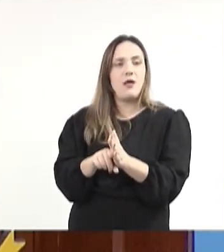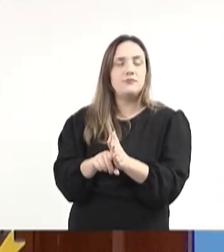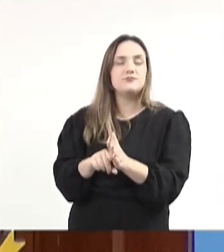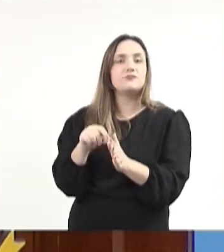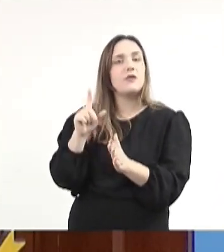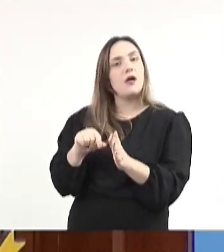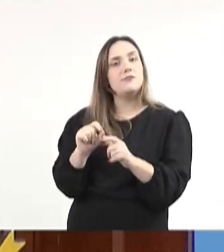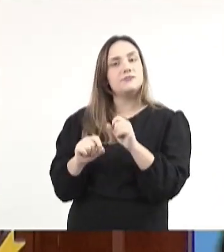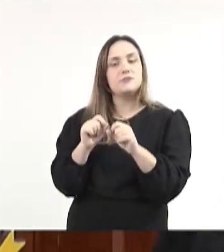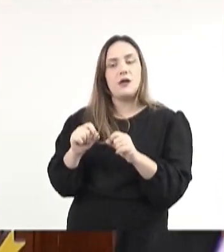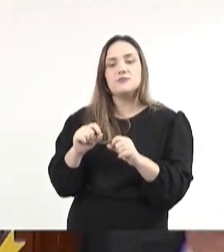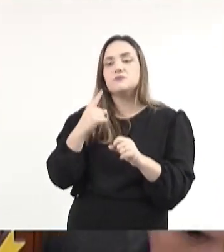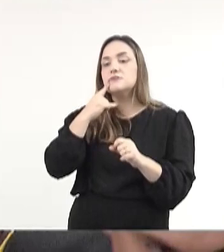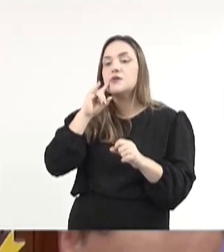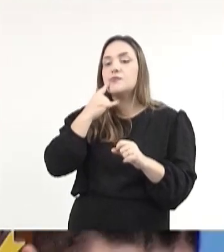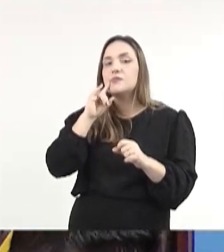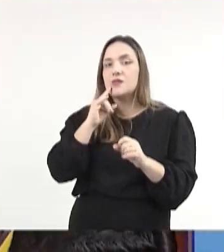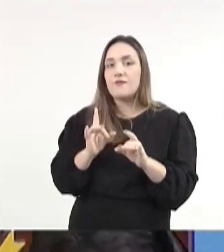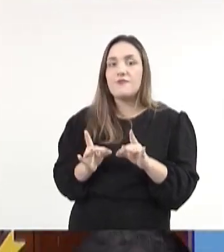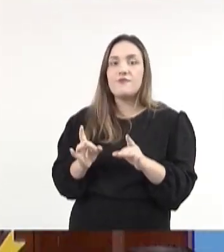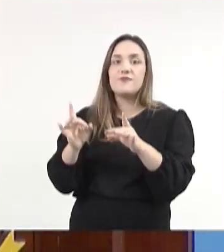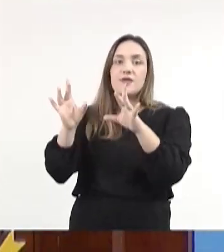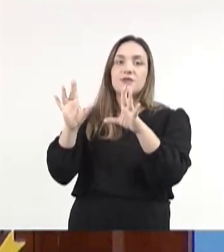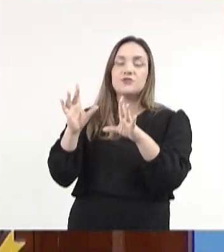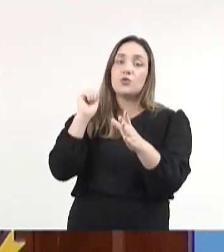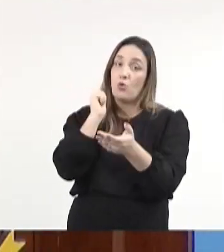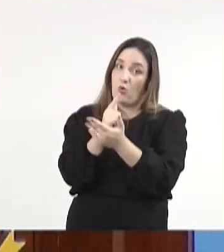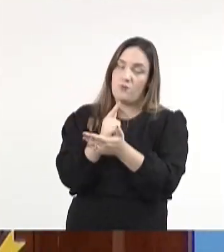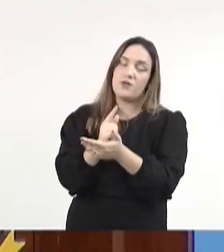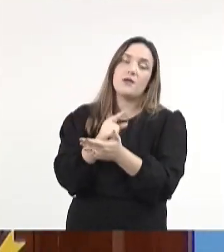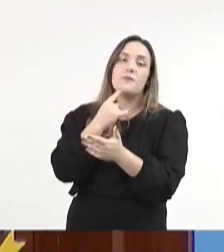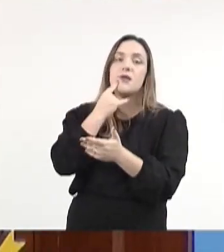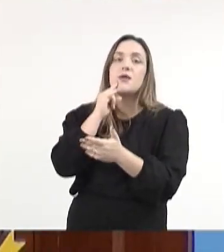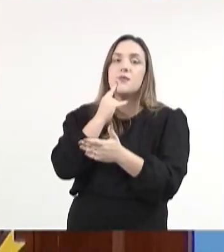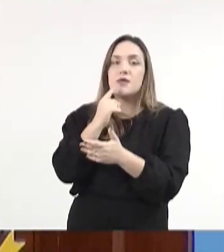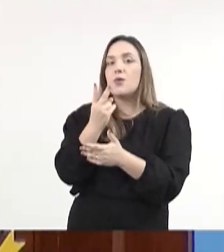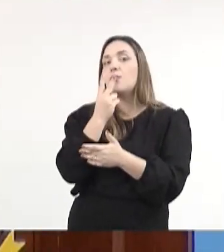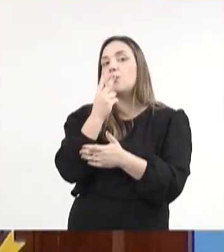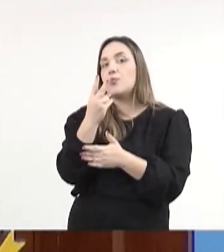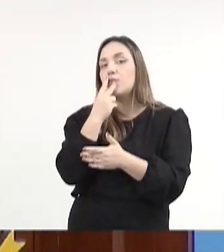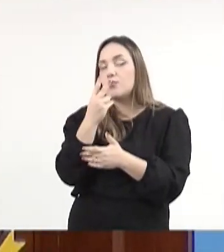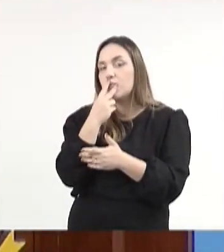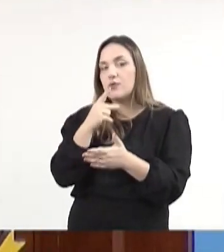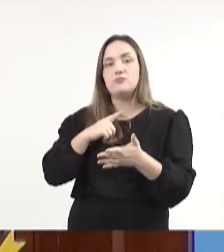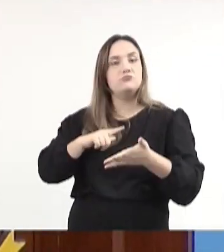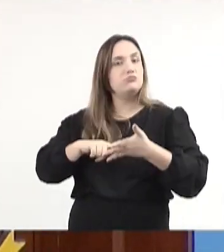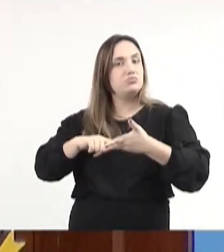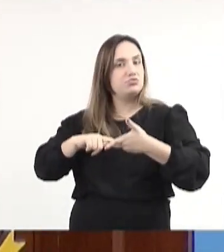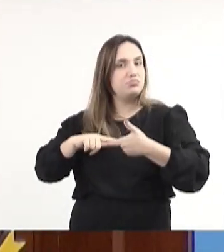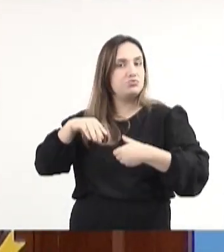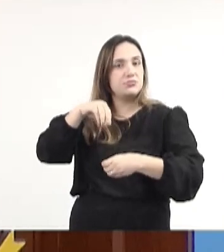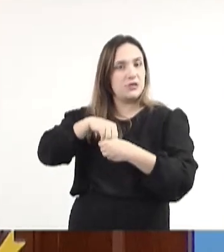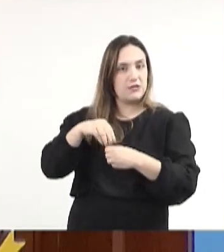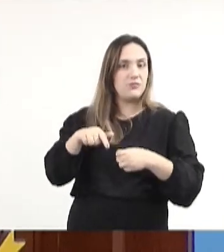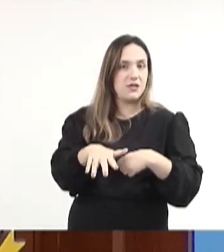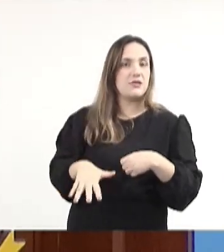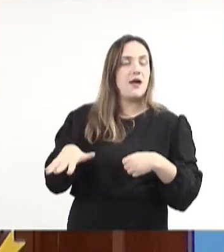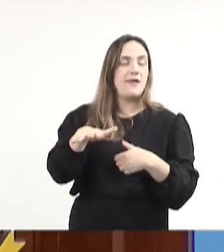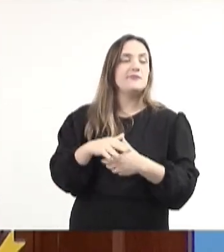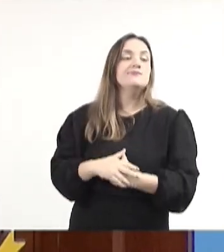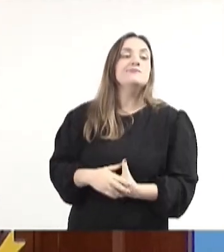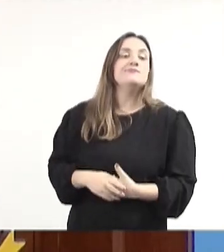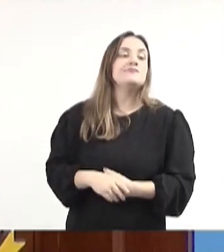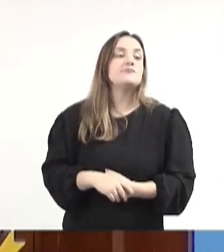importação de bebidas alcoólicas, fumo, cigarros e demais produtos derivados.